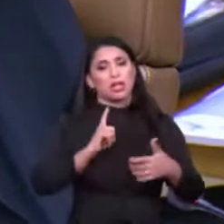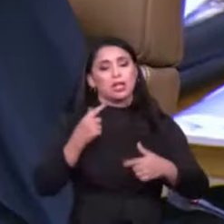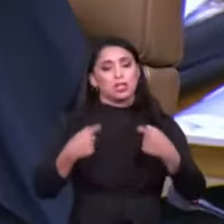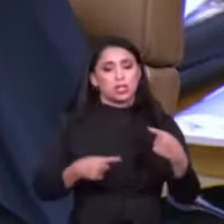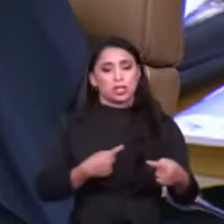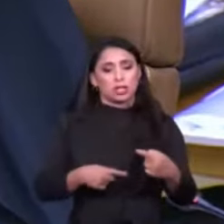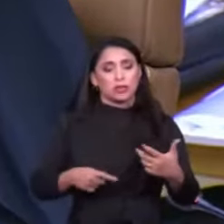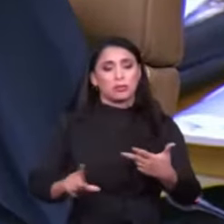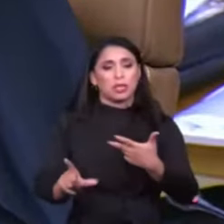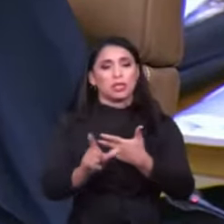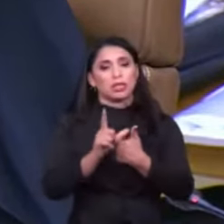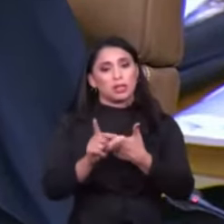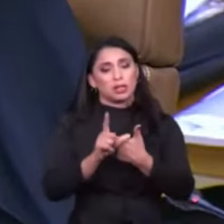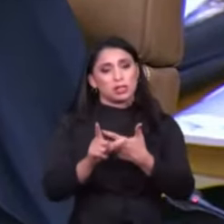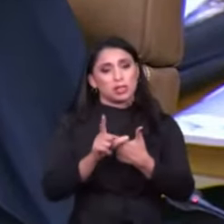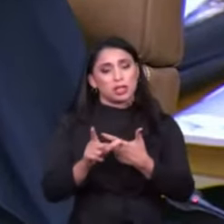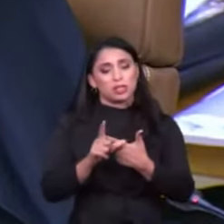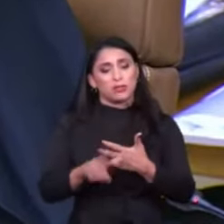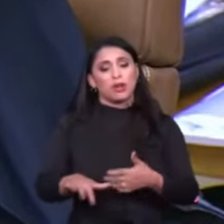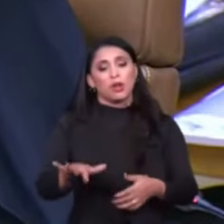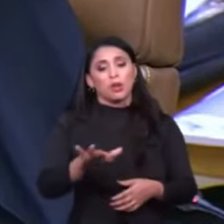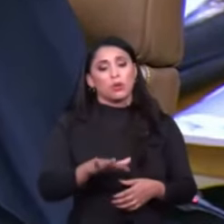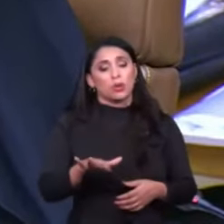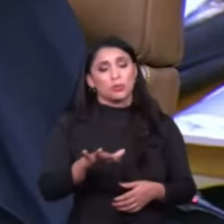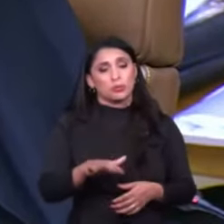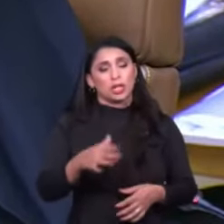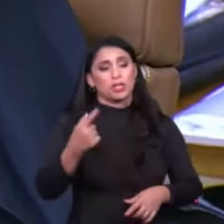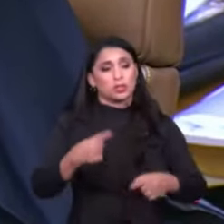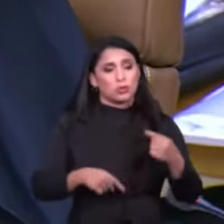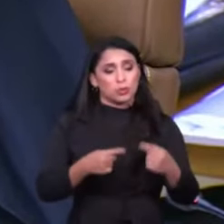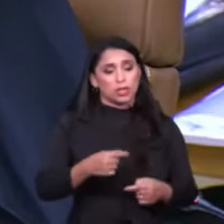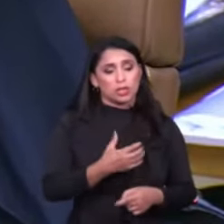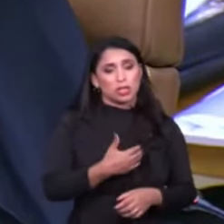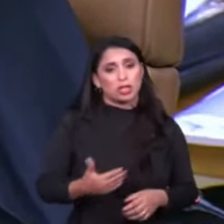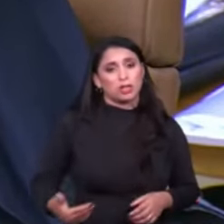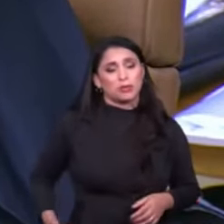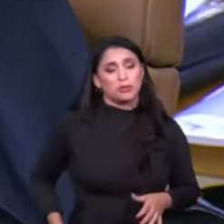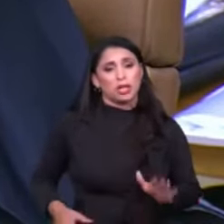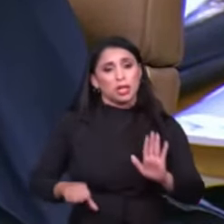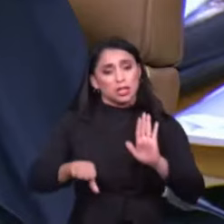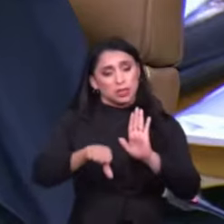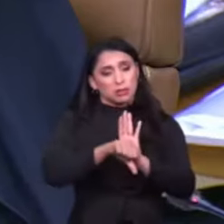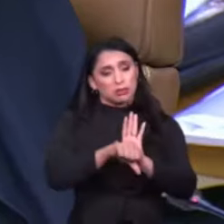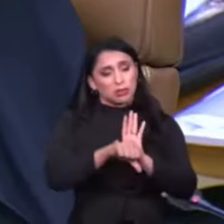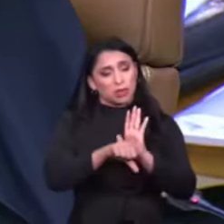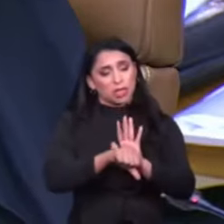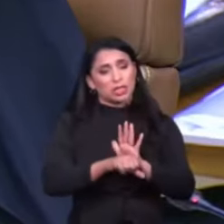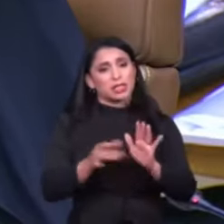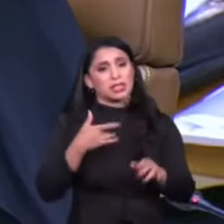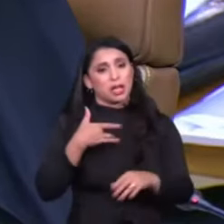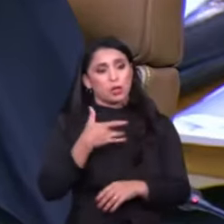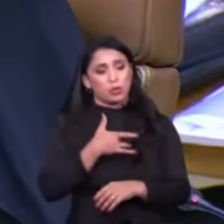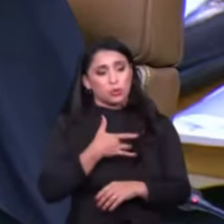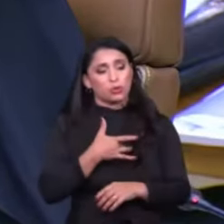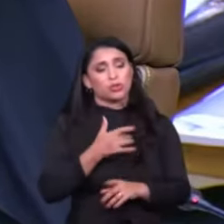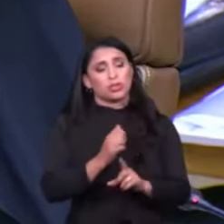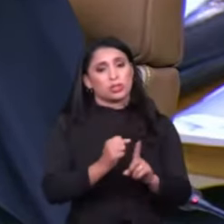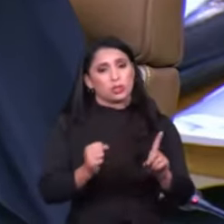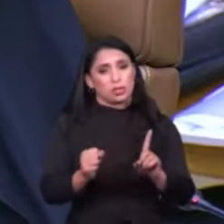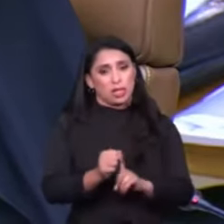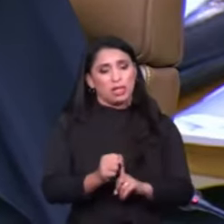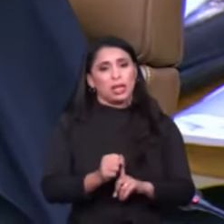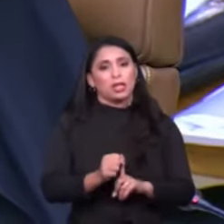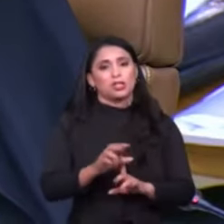Poder Legislativo ambiente adequado para a definição da política criminal voltada à proteção da saúde pública, a busca de soluções mais